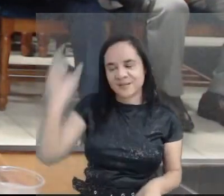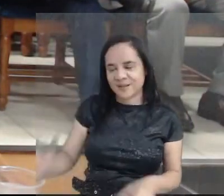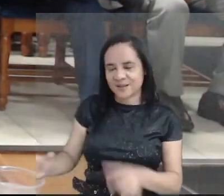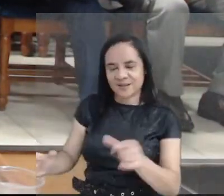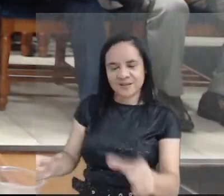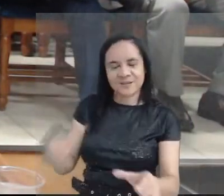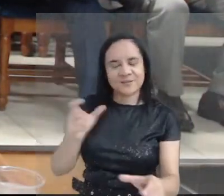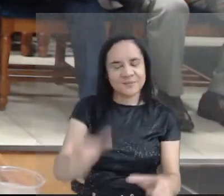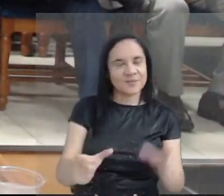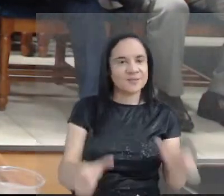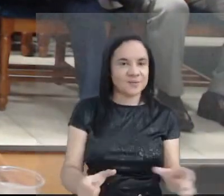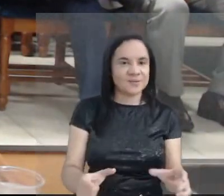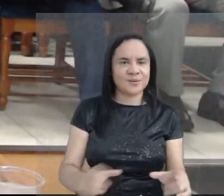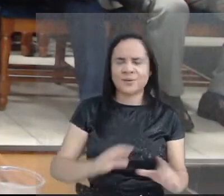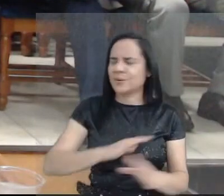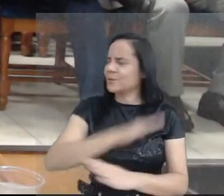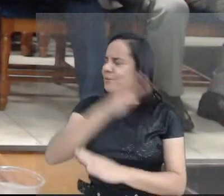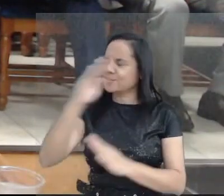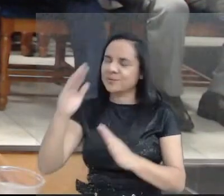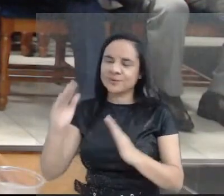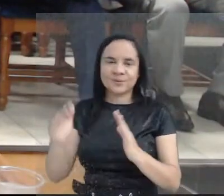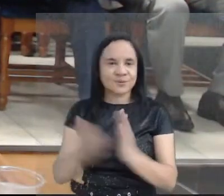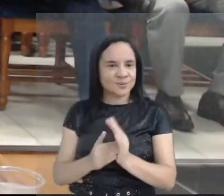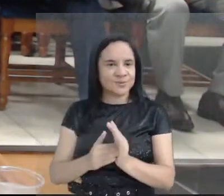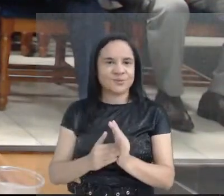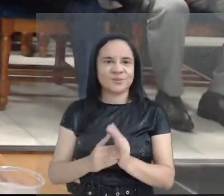ministério nisso.